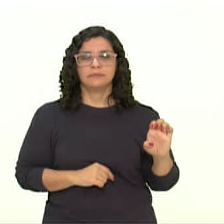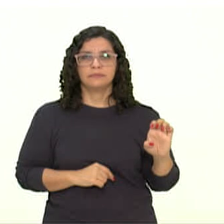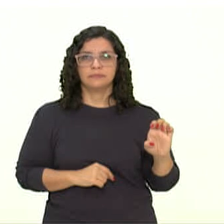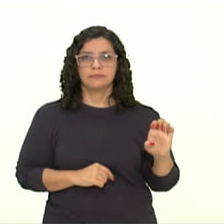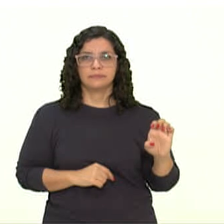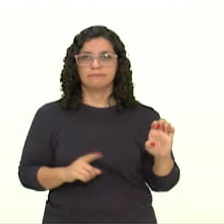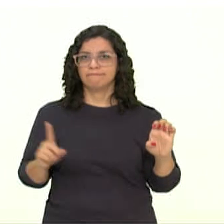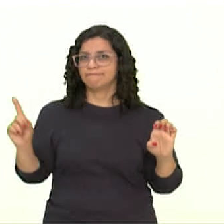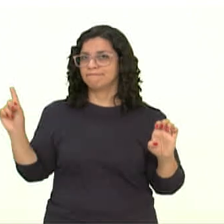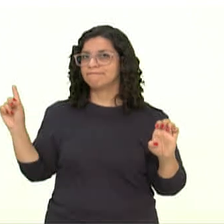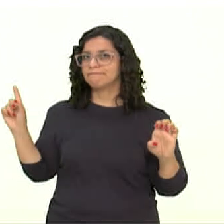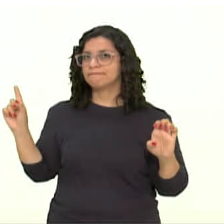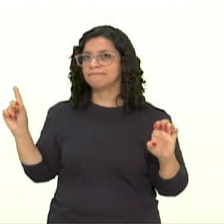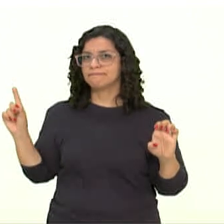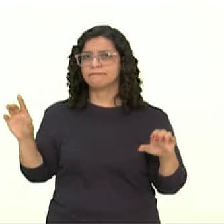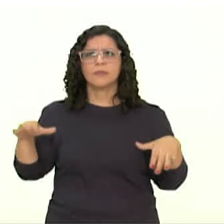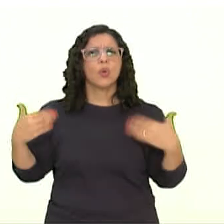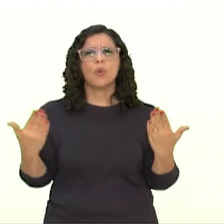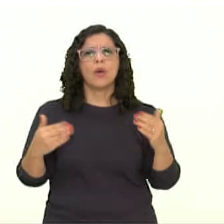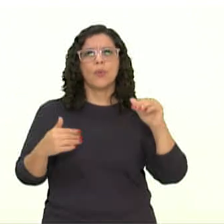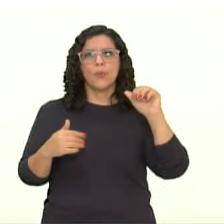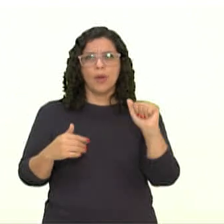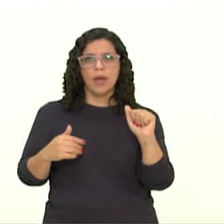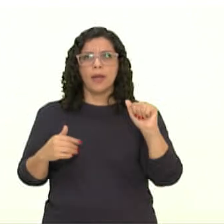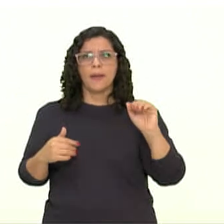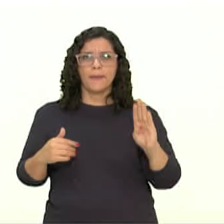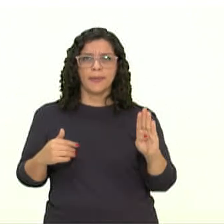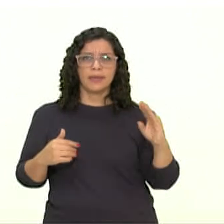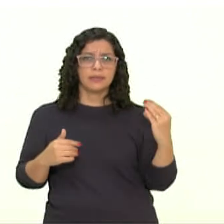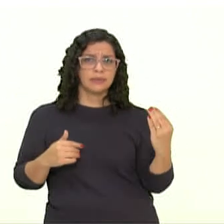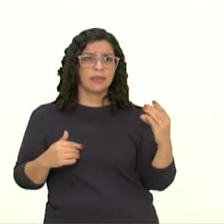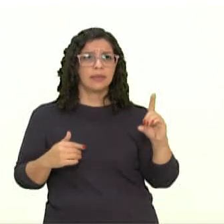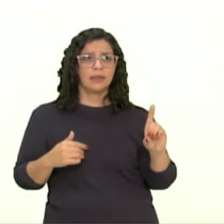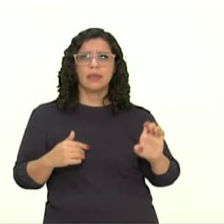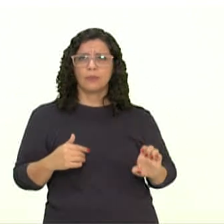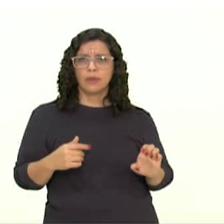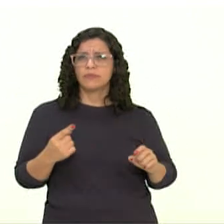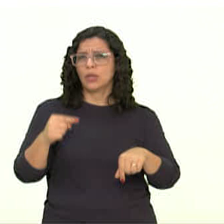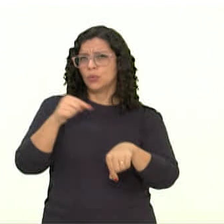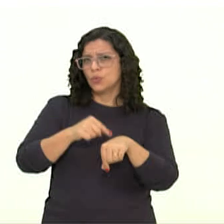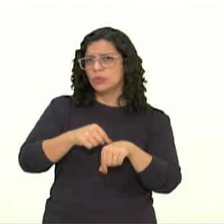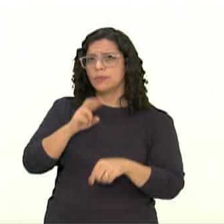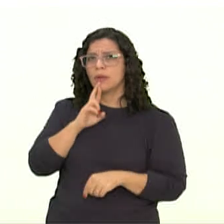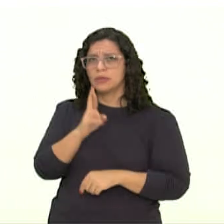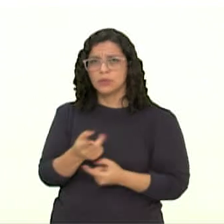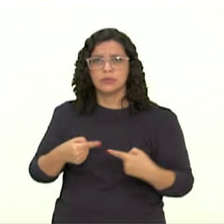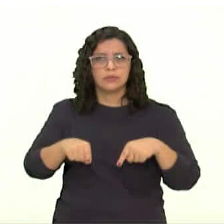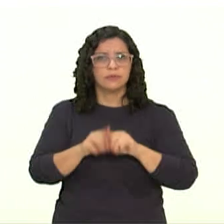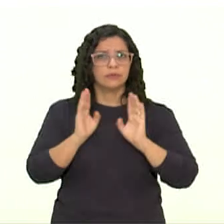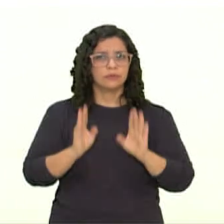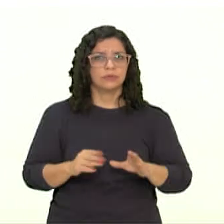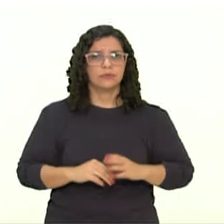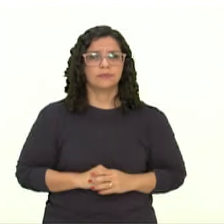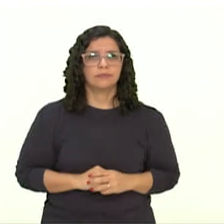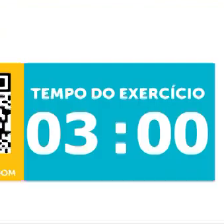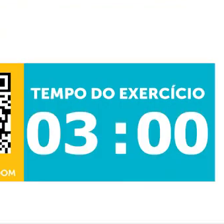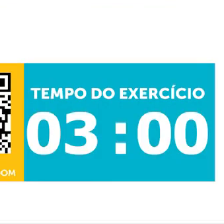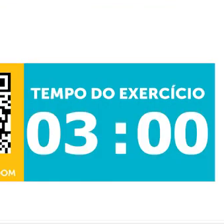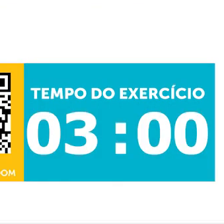neurônio motor, associativo e sensitivo. Nós vimos agora há pouquinho isso aqui, tá? Então dou mais um tempinho para vocês e a gente já volta.